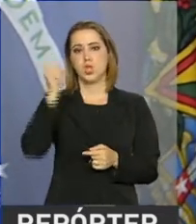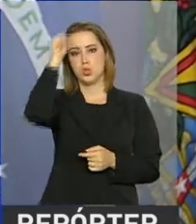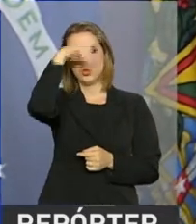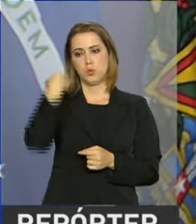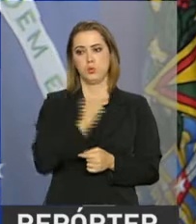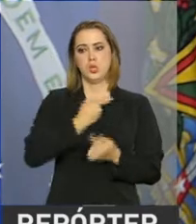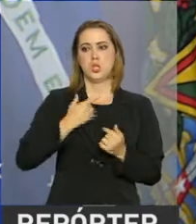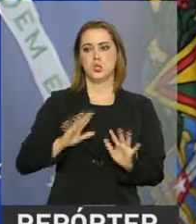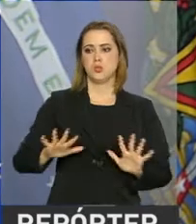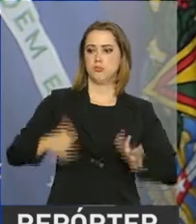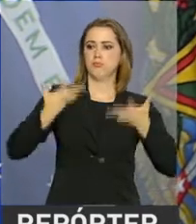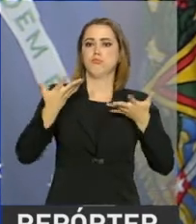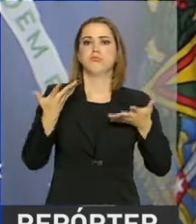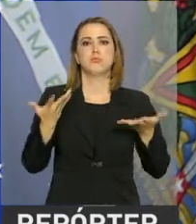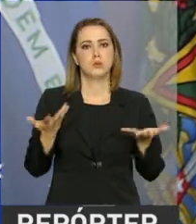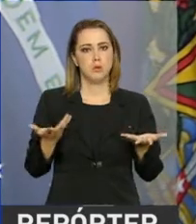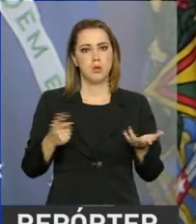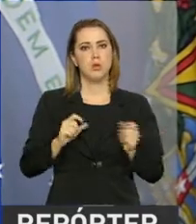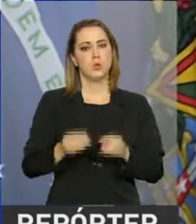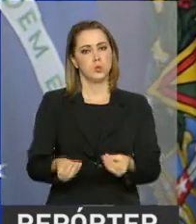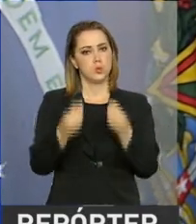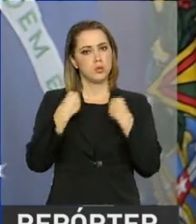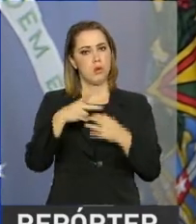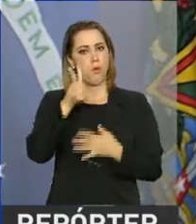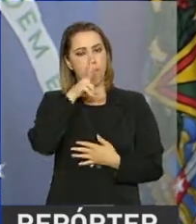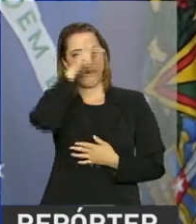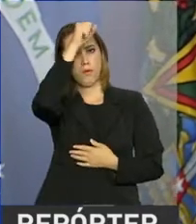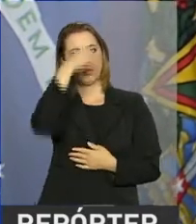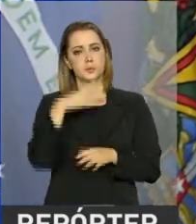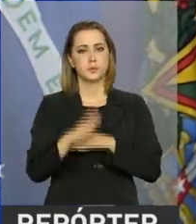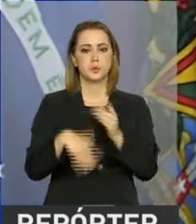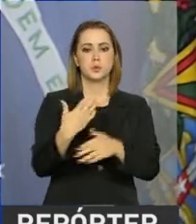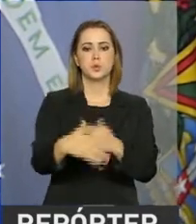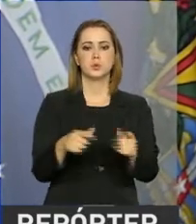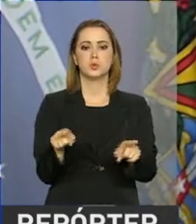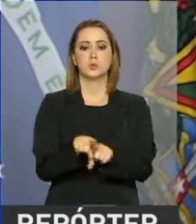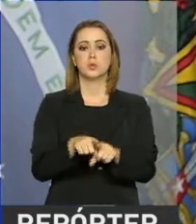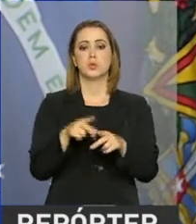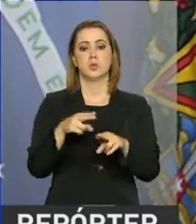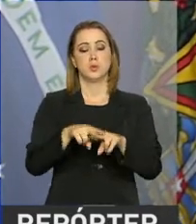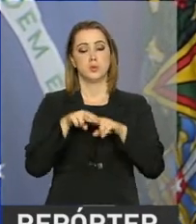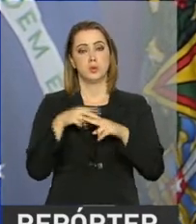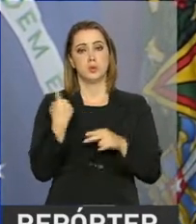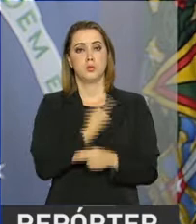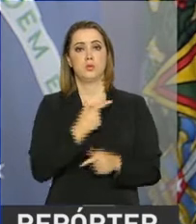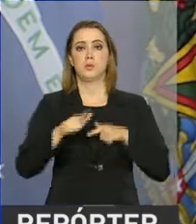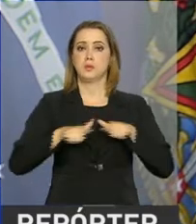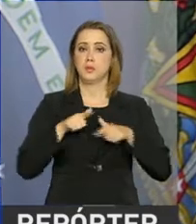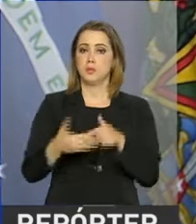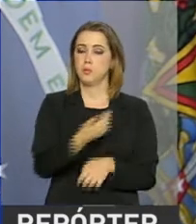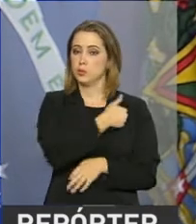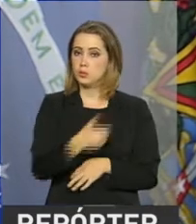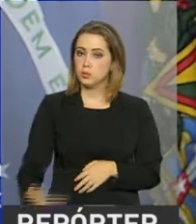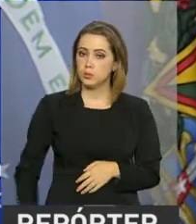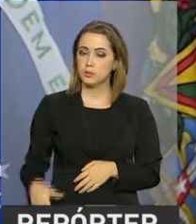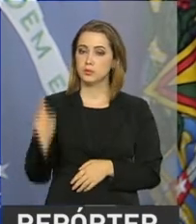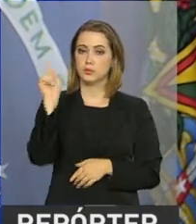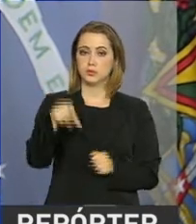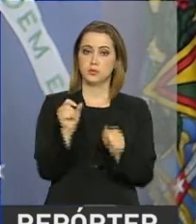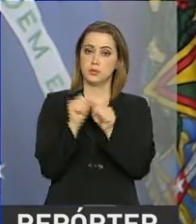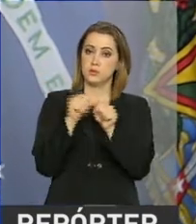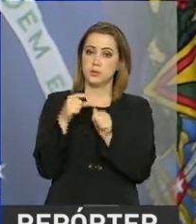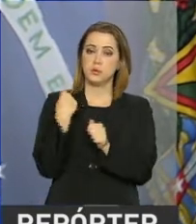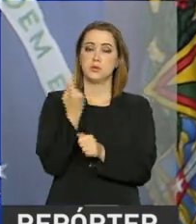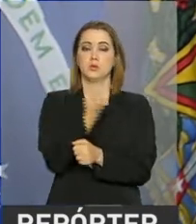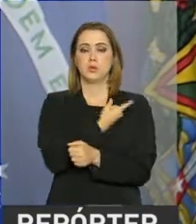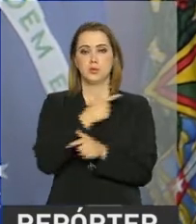mobiliza nos vitalização nos dão força para continuar porque a nossa tarefa do governo é fazer precisamente o que